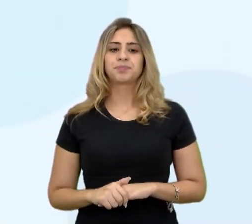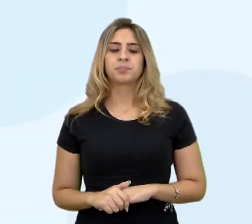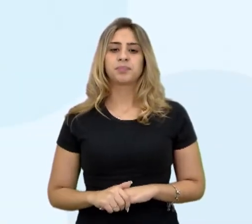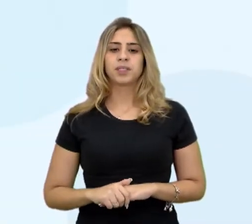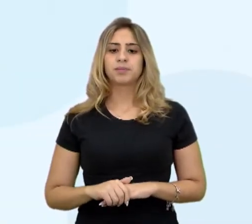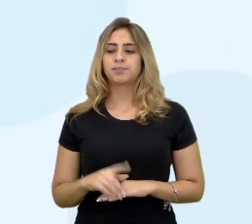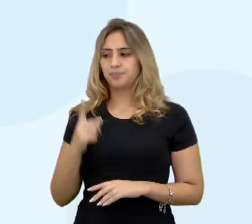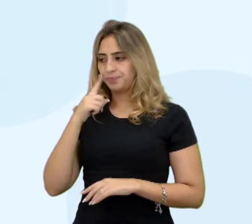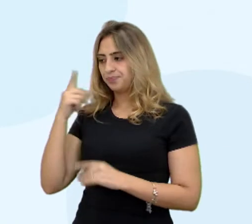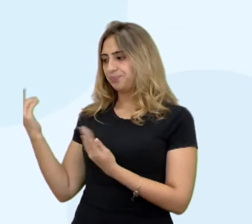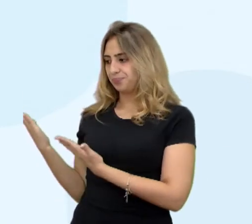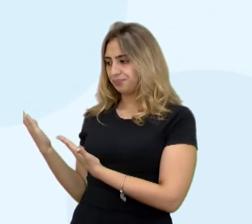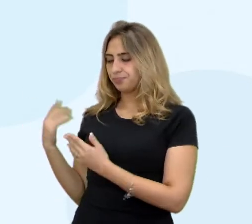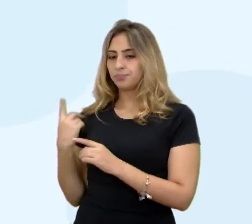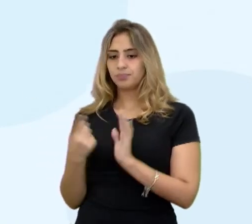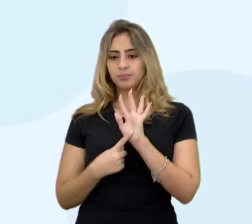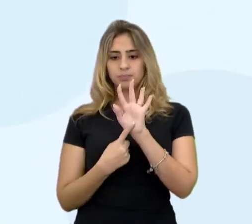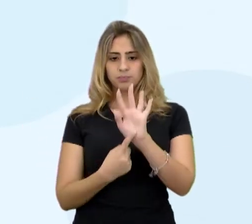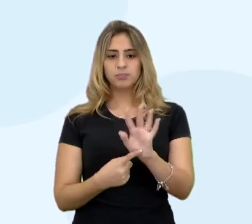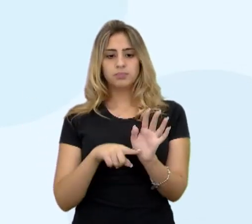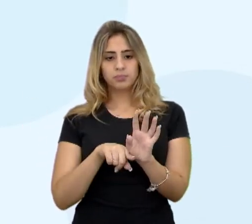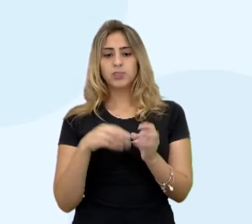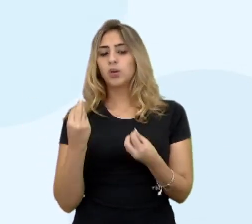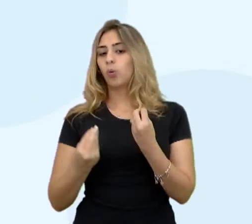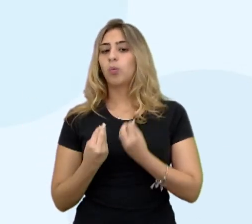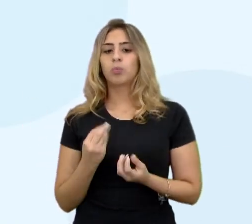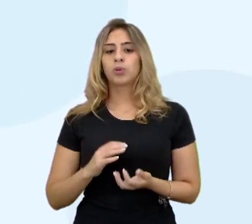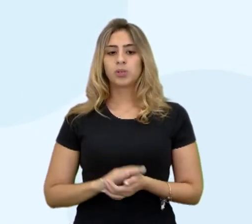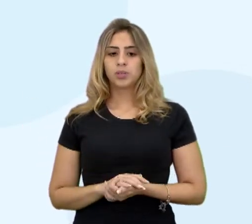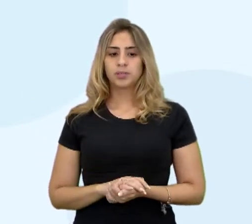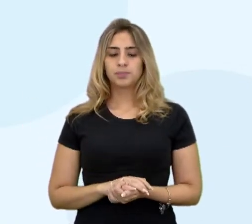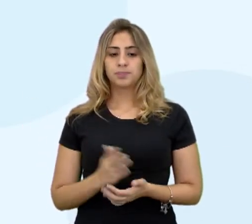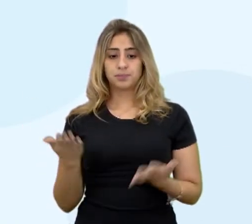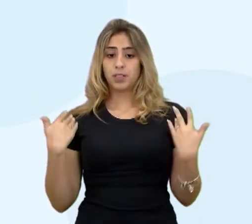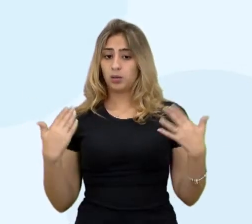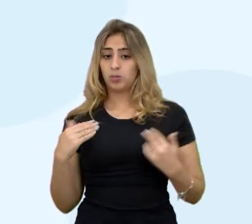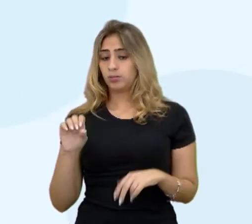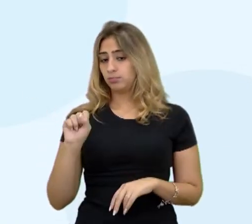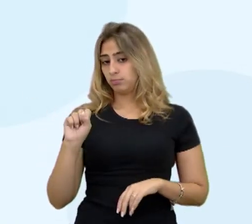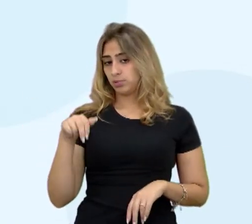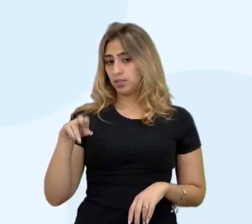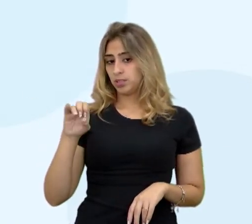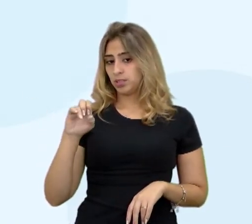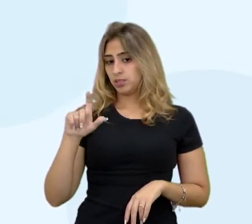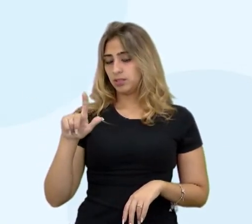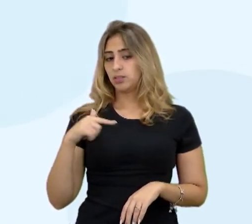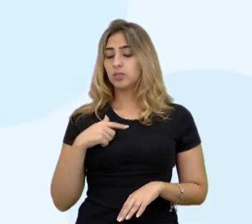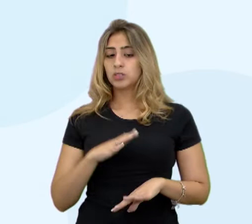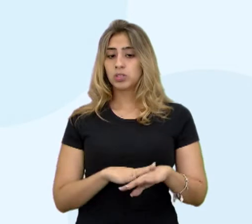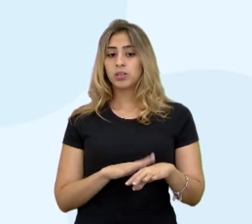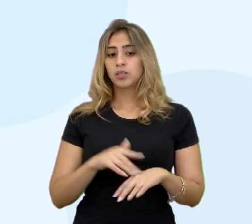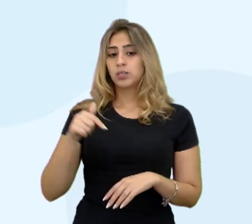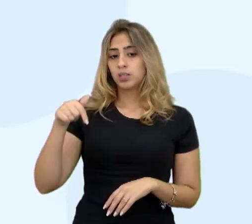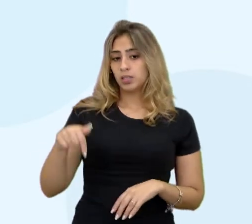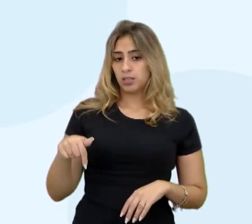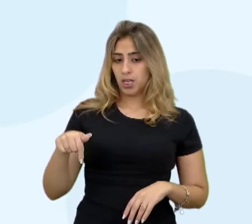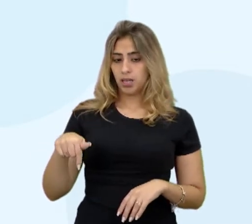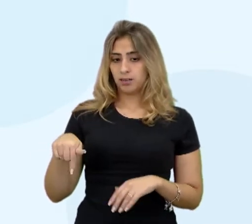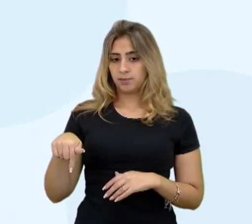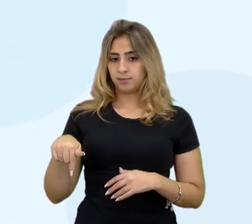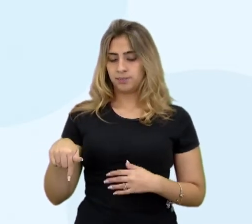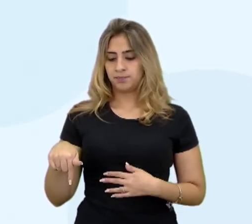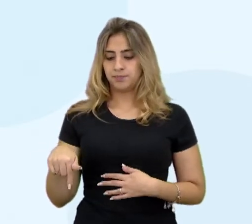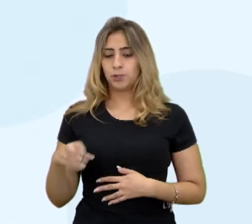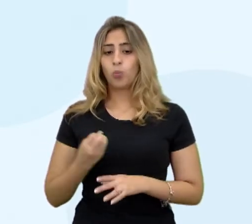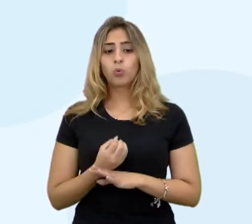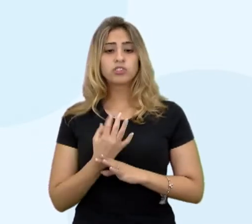Matematicamente, podemos apresentar essa definição como, ó, o calor sensível vai ser, eu vou chamar de quê? De quantidade de calor,